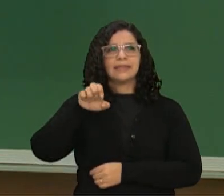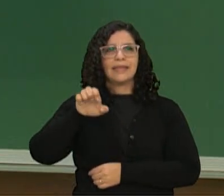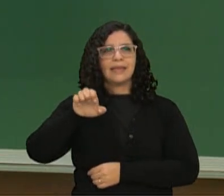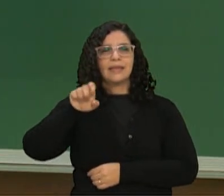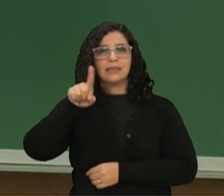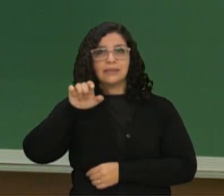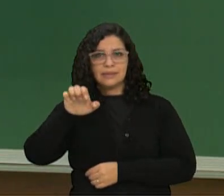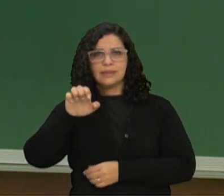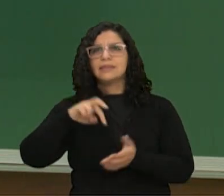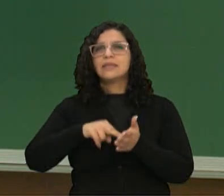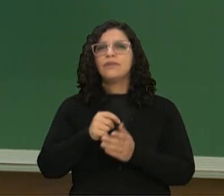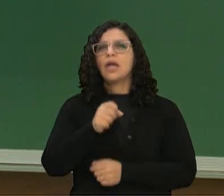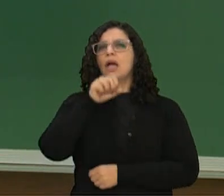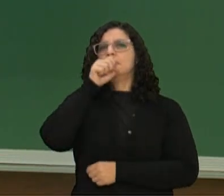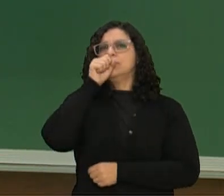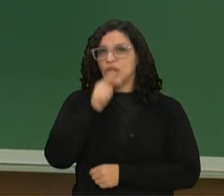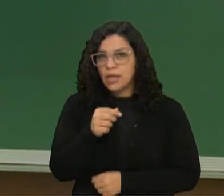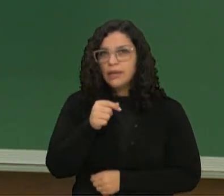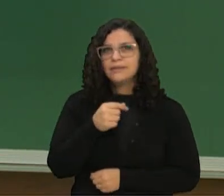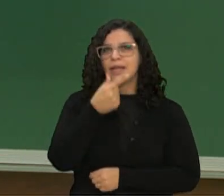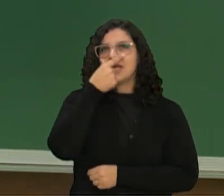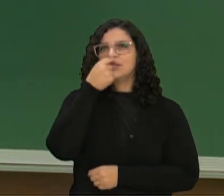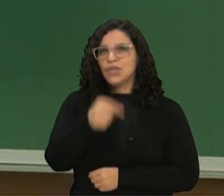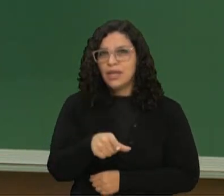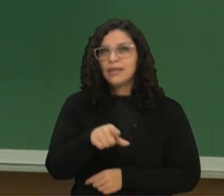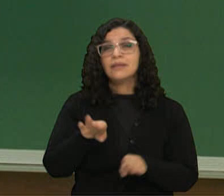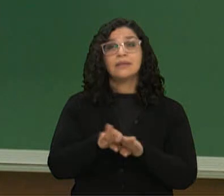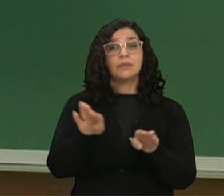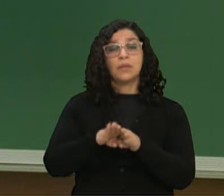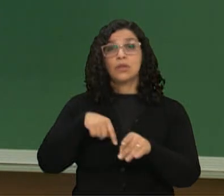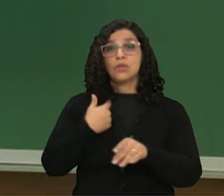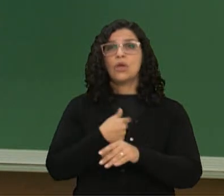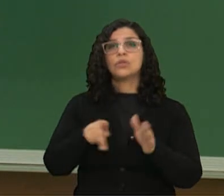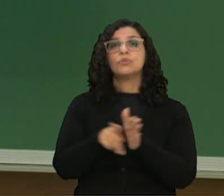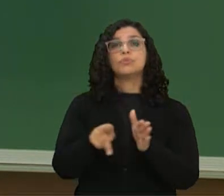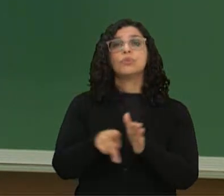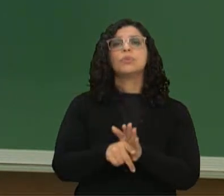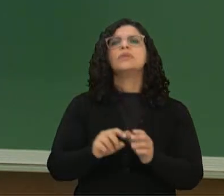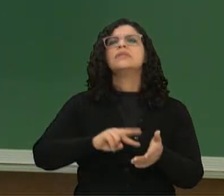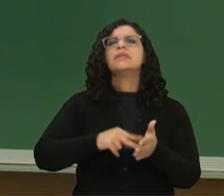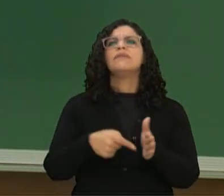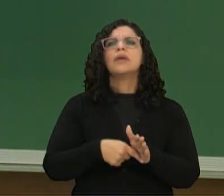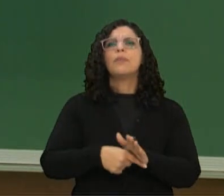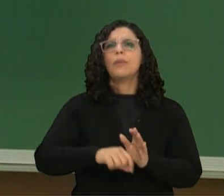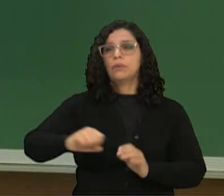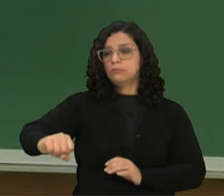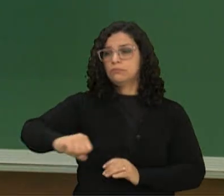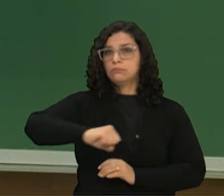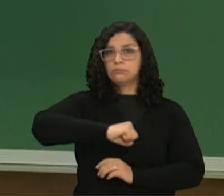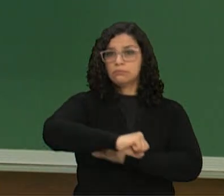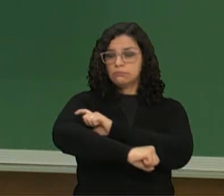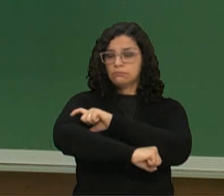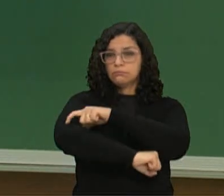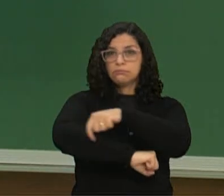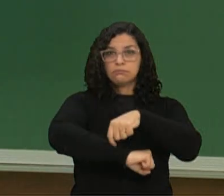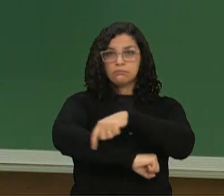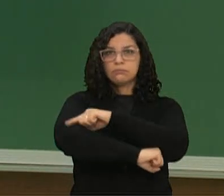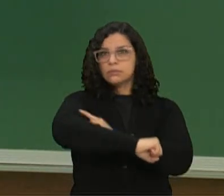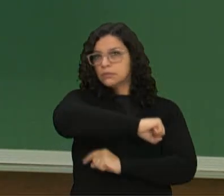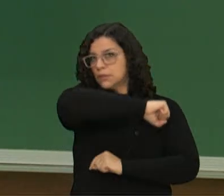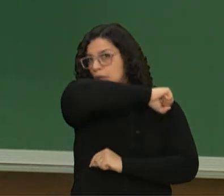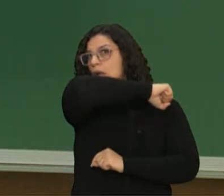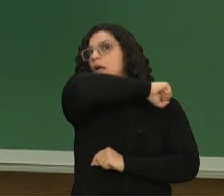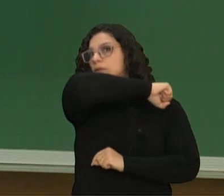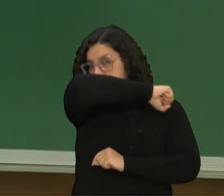que é espirrar. Quando for tossir ou espirrar, usar o bend elbow. Bend é dobrar, elbow, cotovelo.